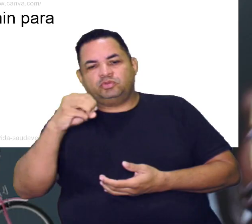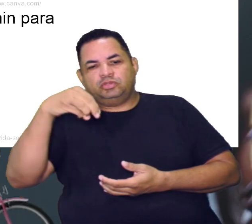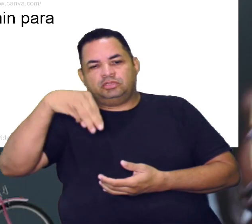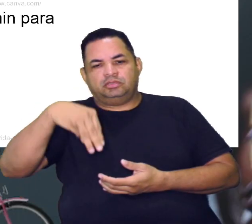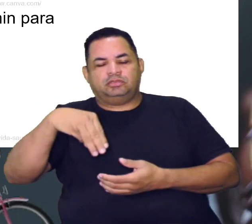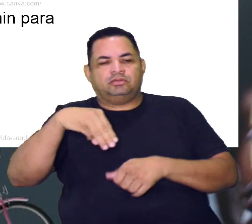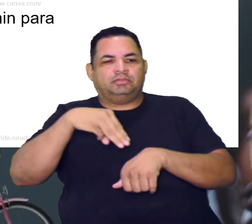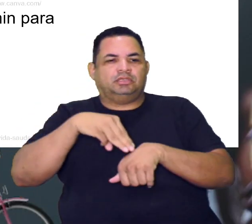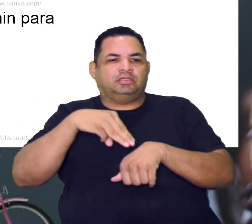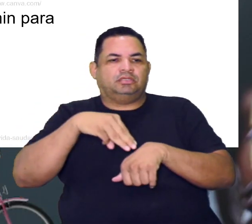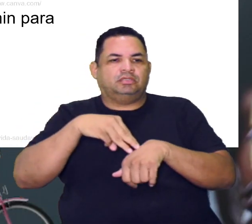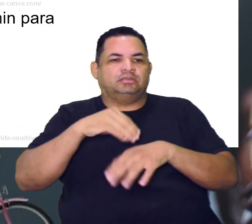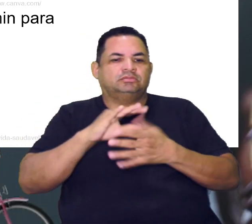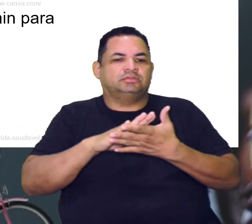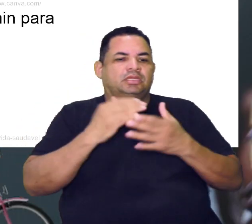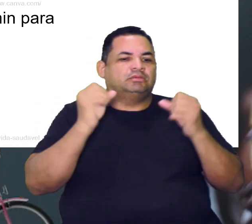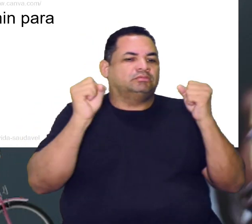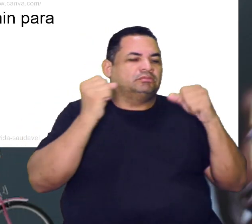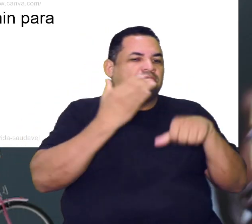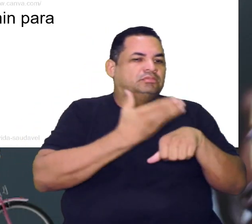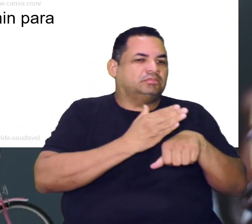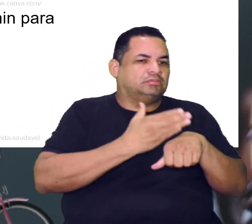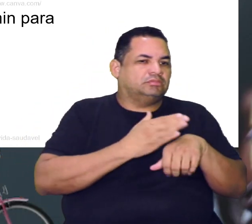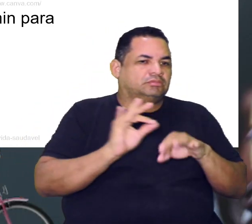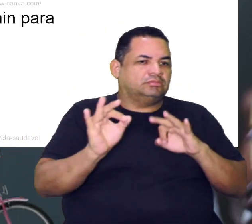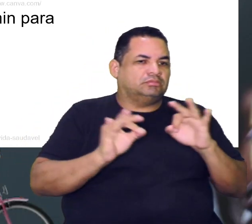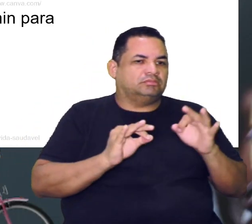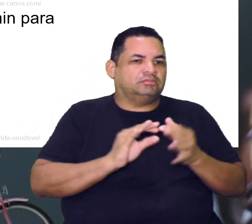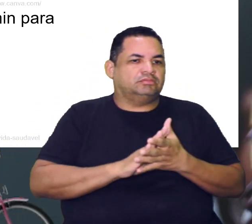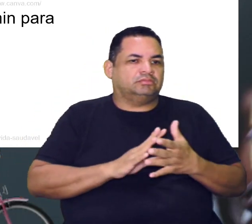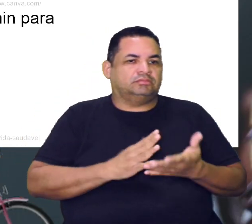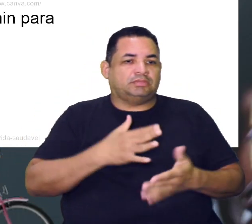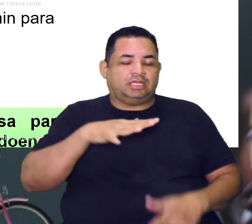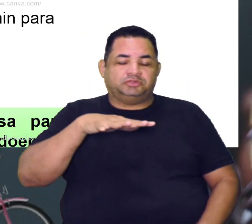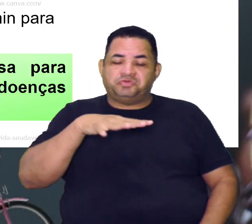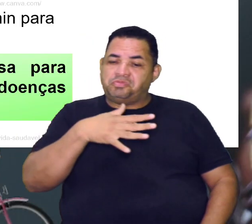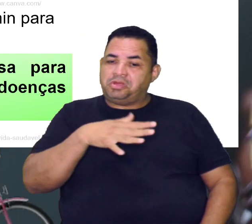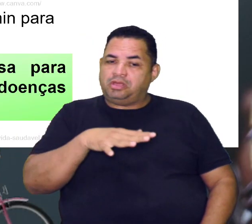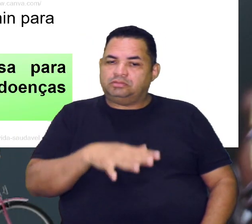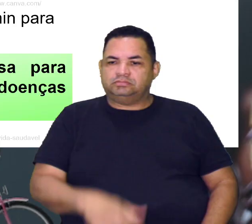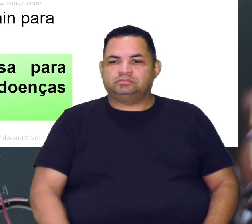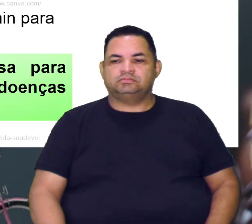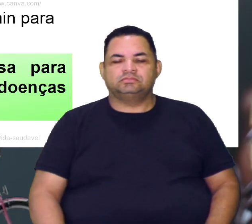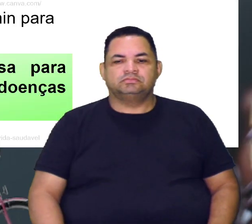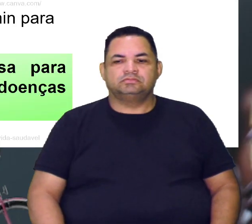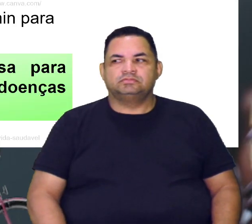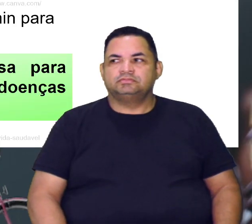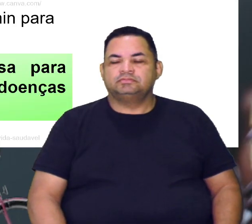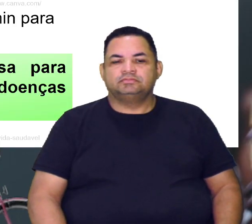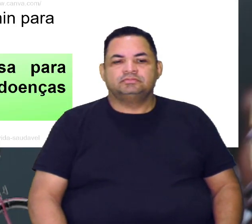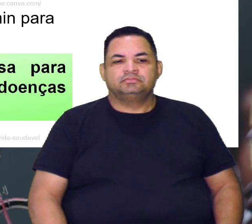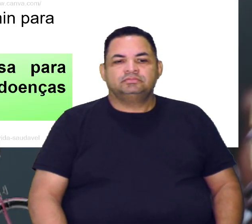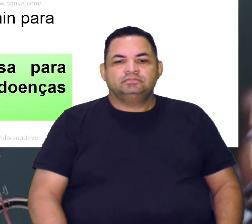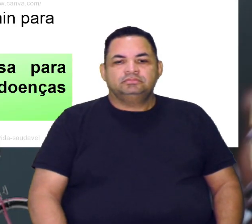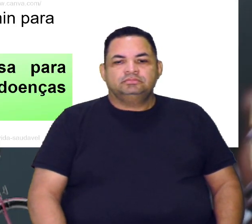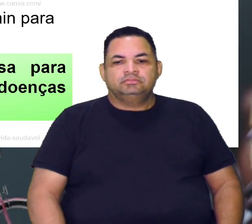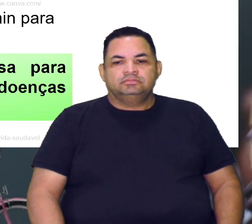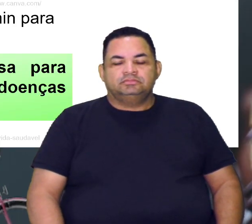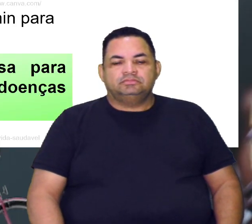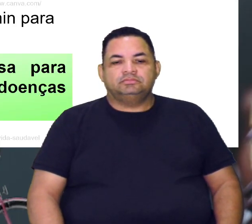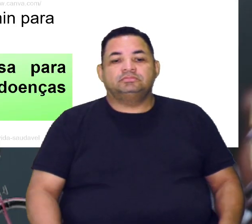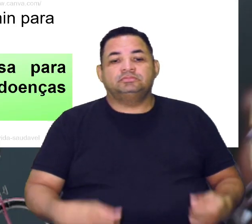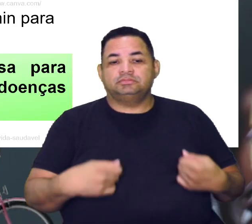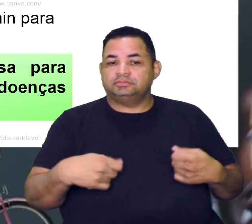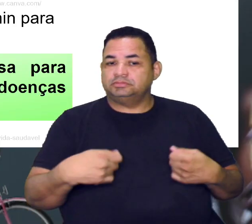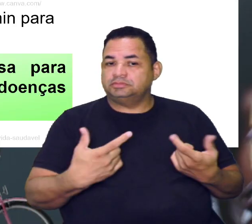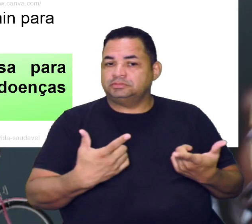moderadas. Mas lembre que eu não estou falando aqui de atividades leves, estou falando de atividades moderadas. E o mínimo que